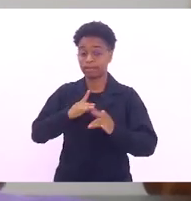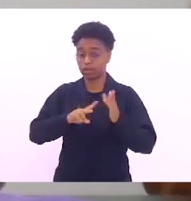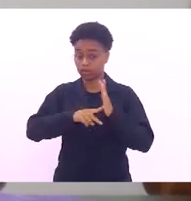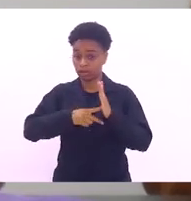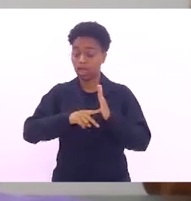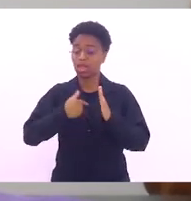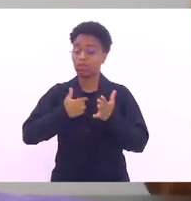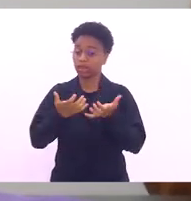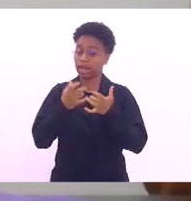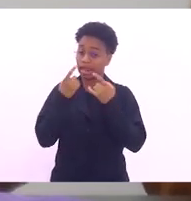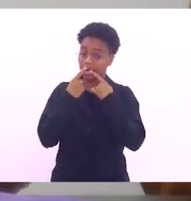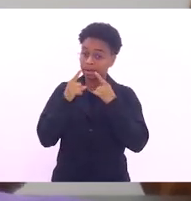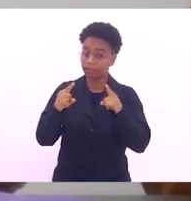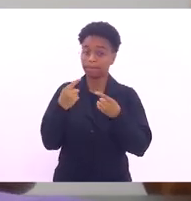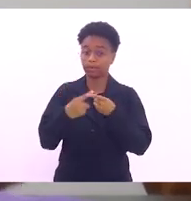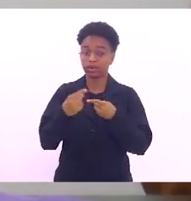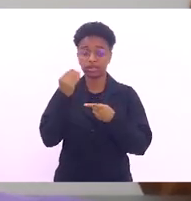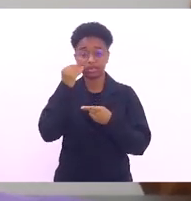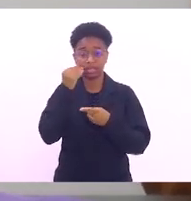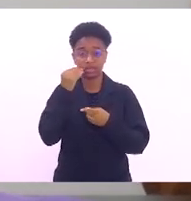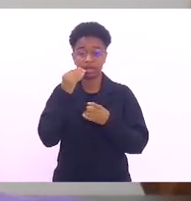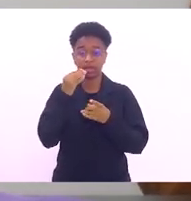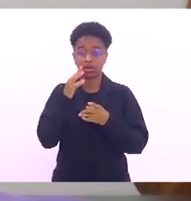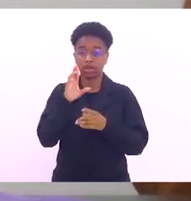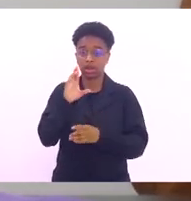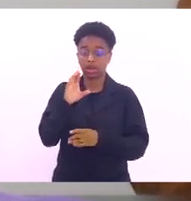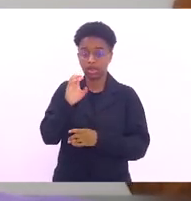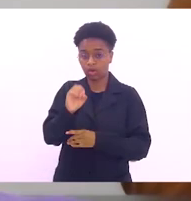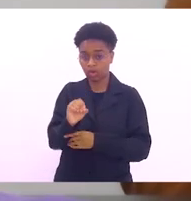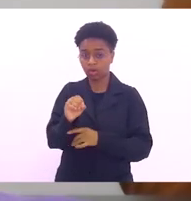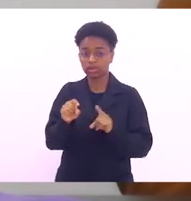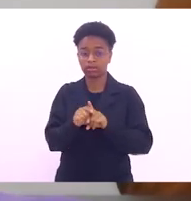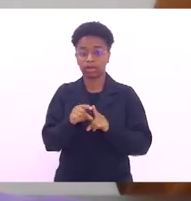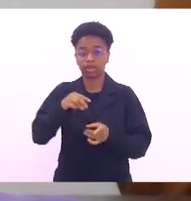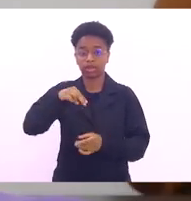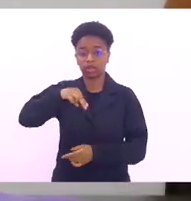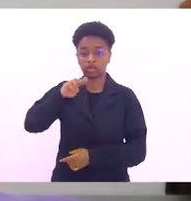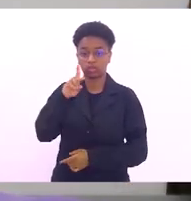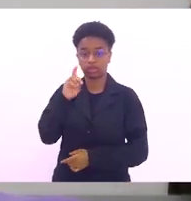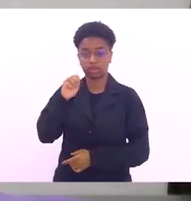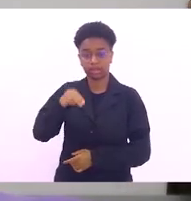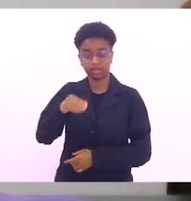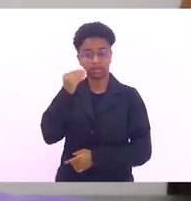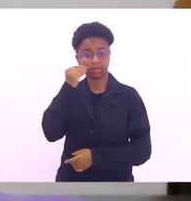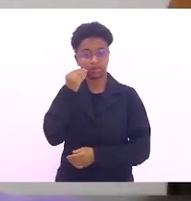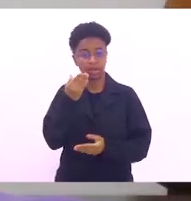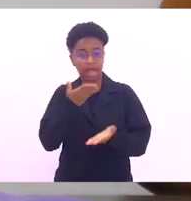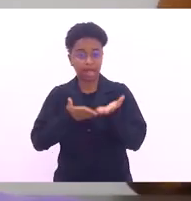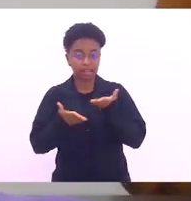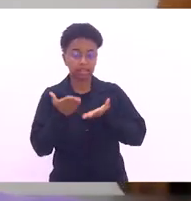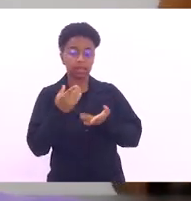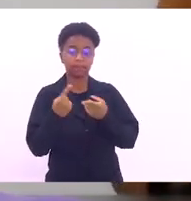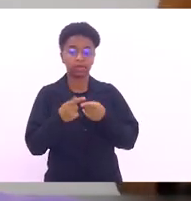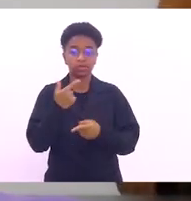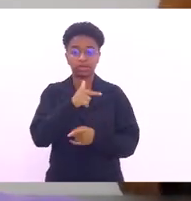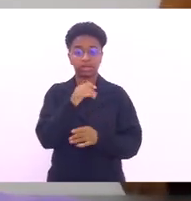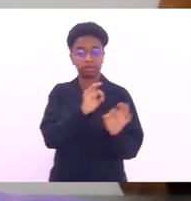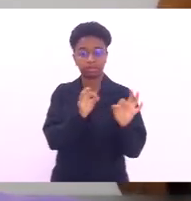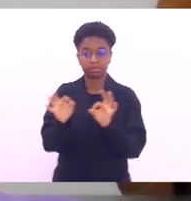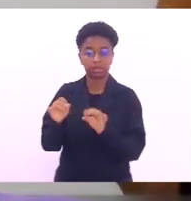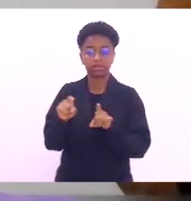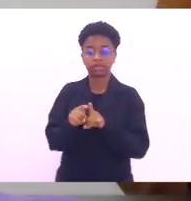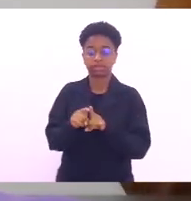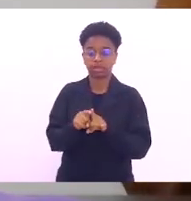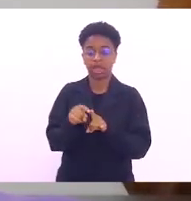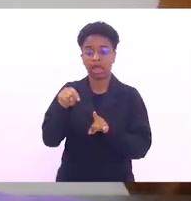queixa justamente para que eu pudesse ter um ro para que a no tempo entender porque eu não tinha nada nem ninguém aqui no Rio de Janeiro já